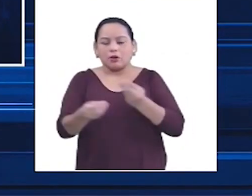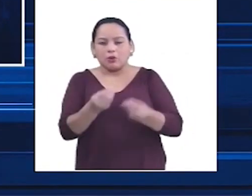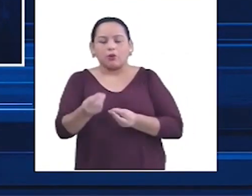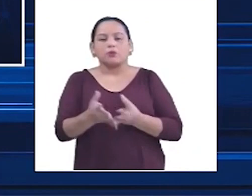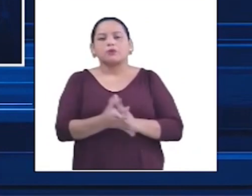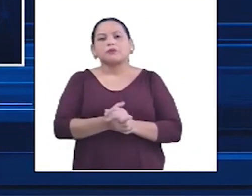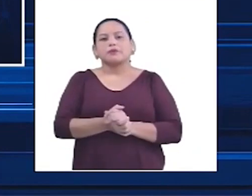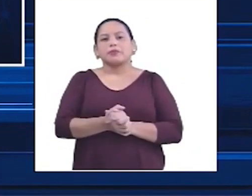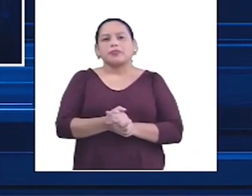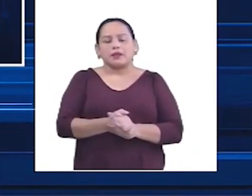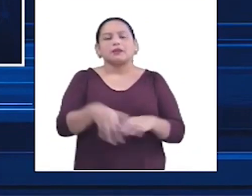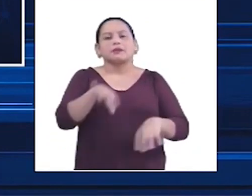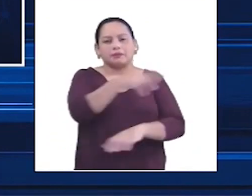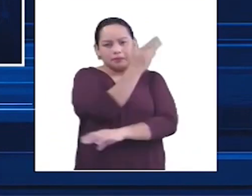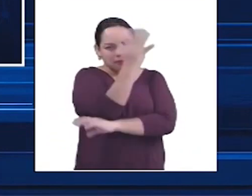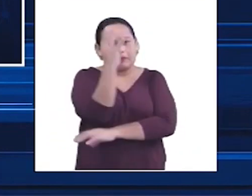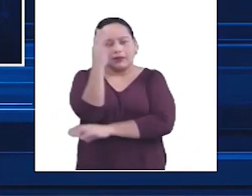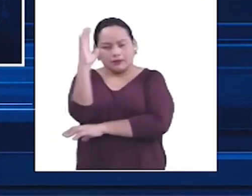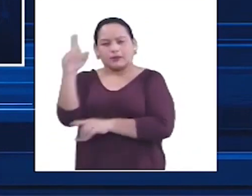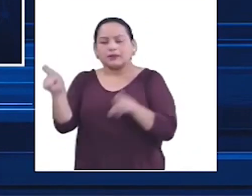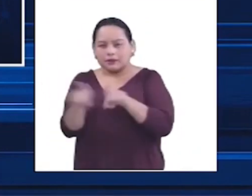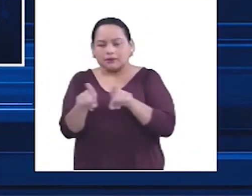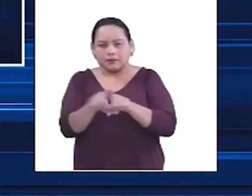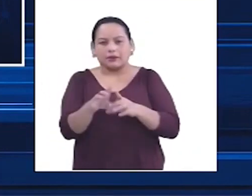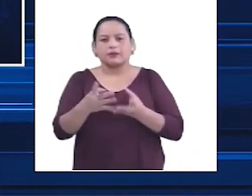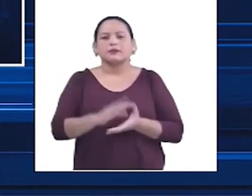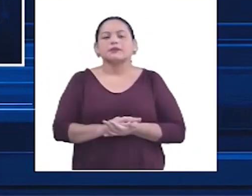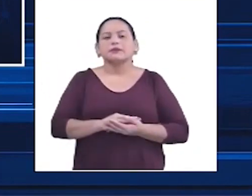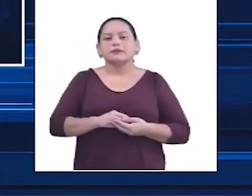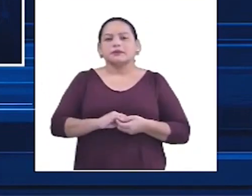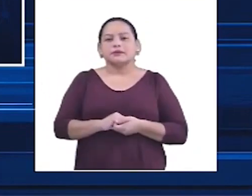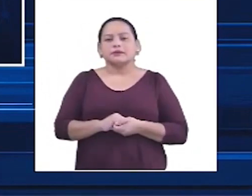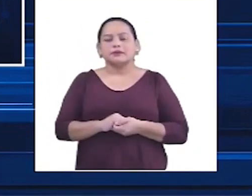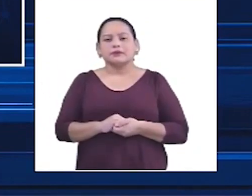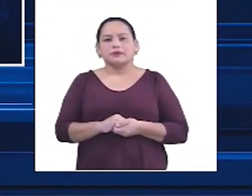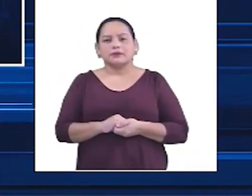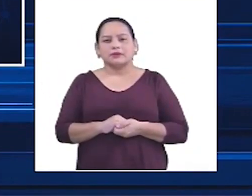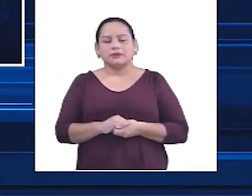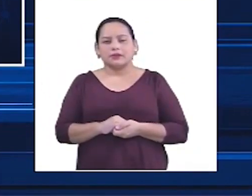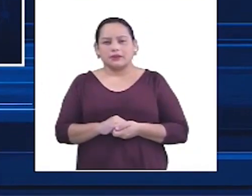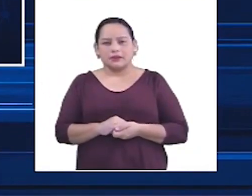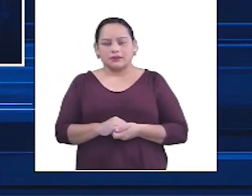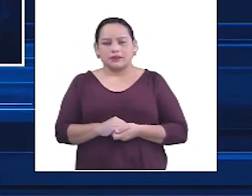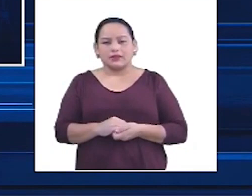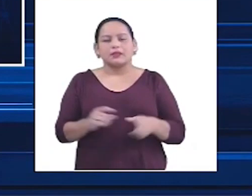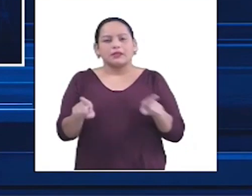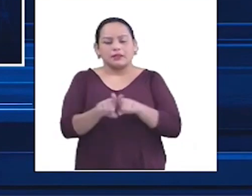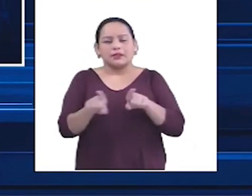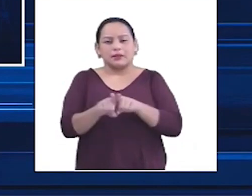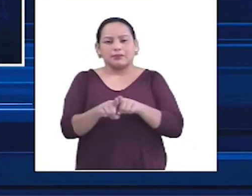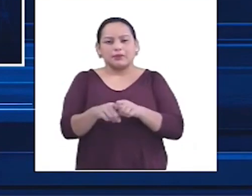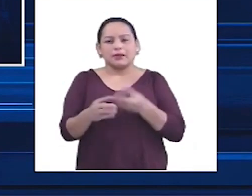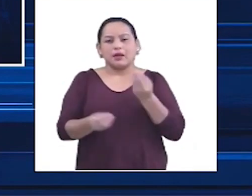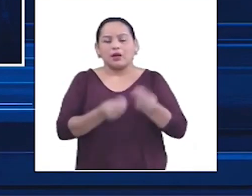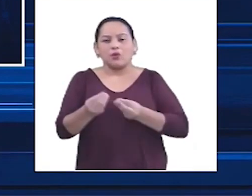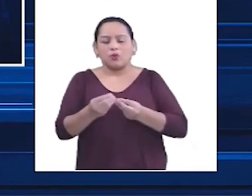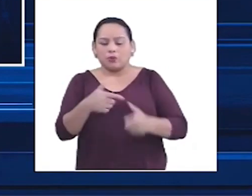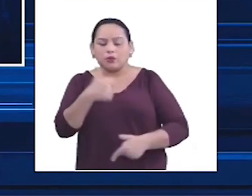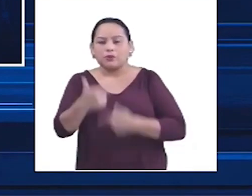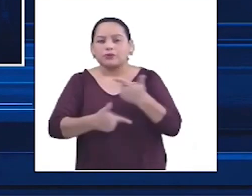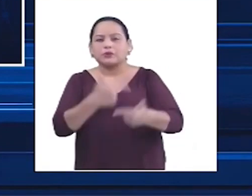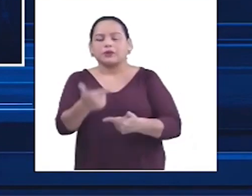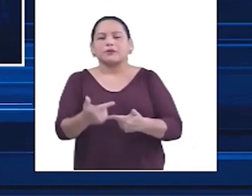de madeira, né? Aí, shrimp fishing and minerals são as atividades